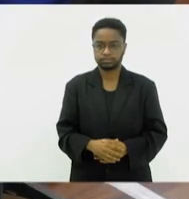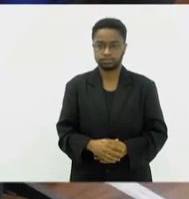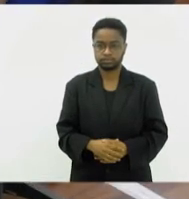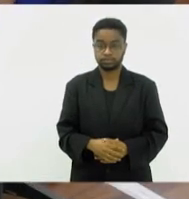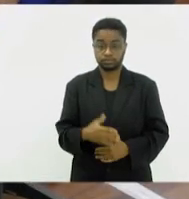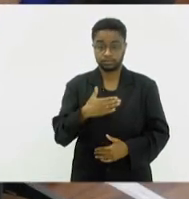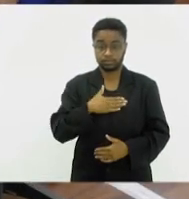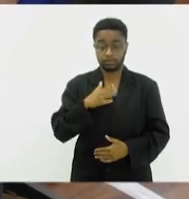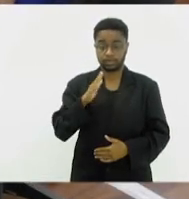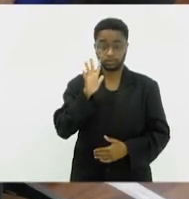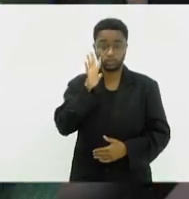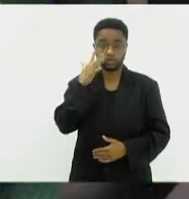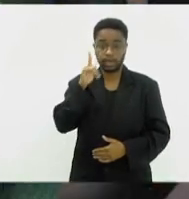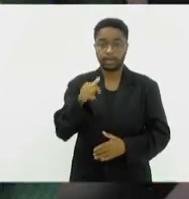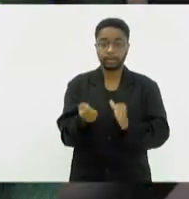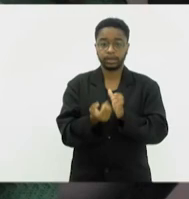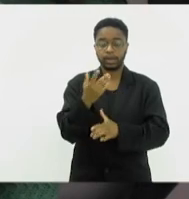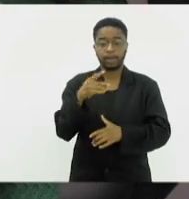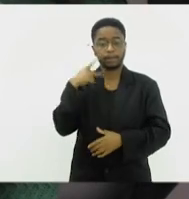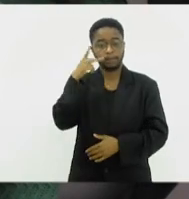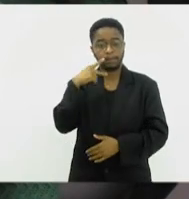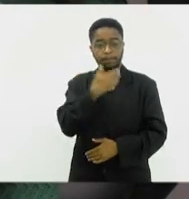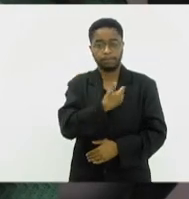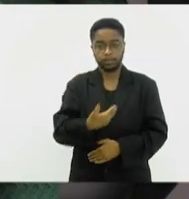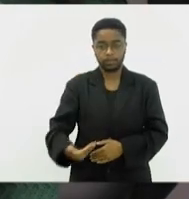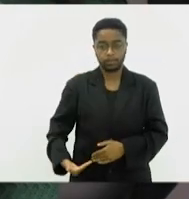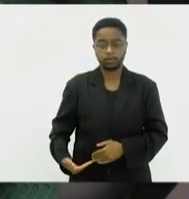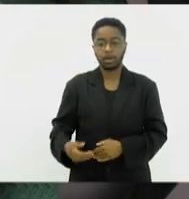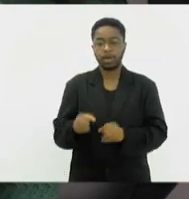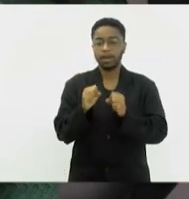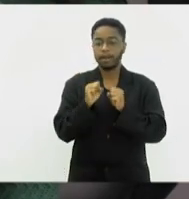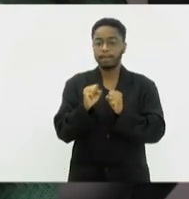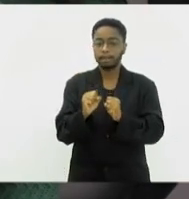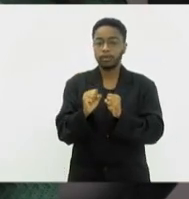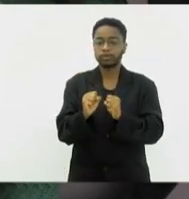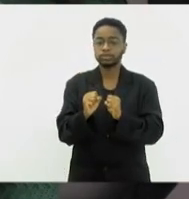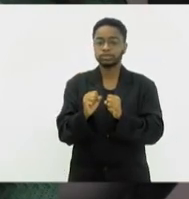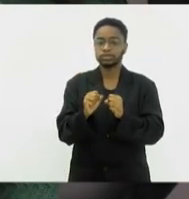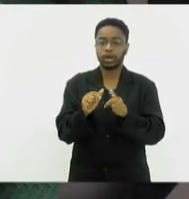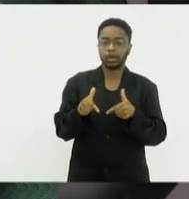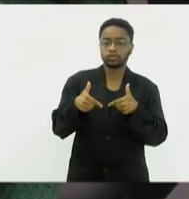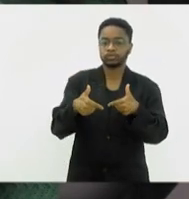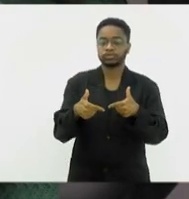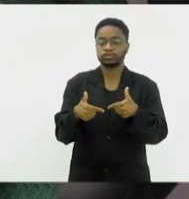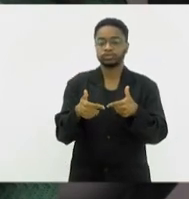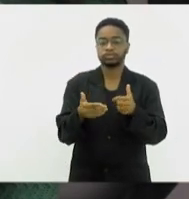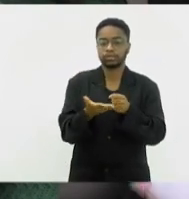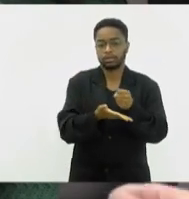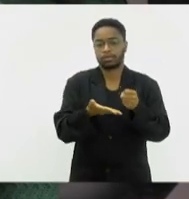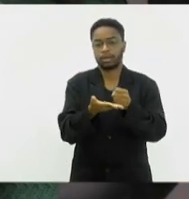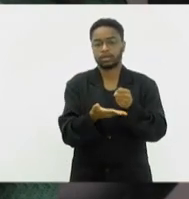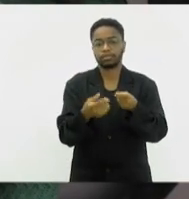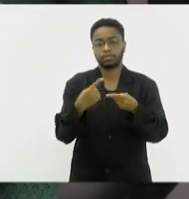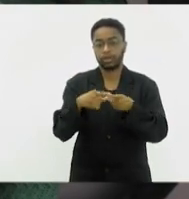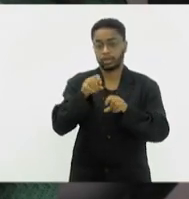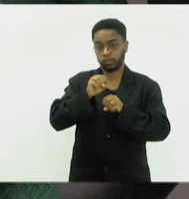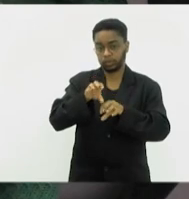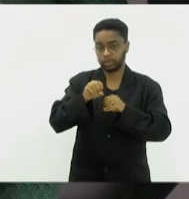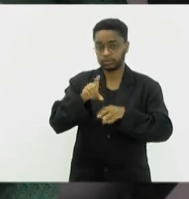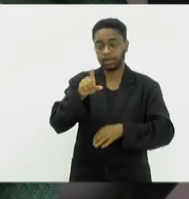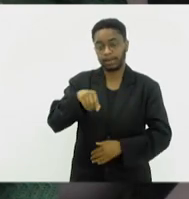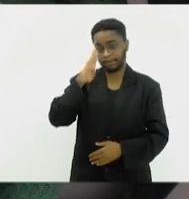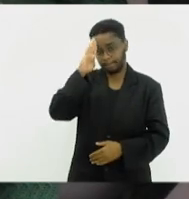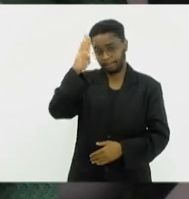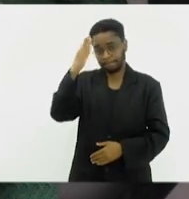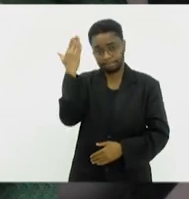é criar políticas públicas no qual elas possam incidir na base, né? A educação, que foi a maior